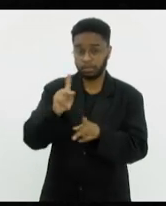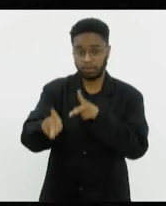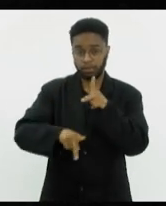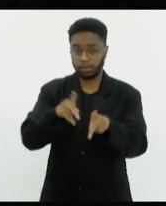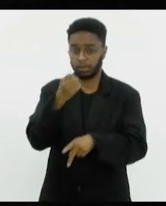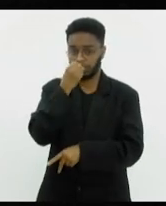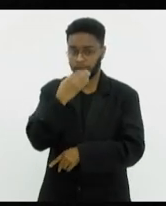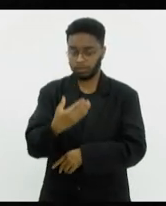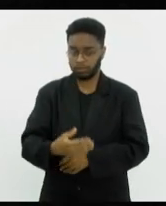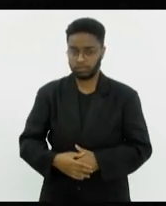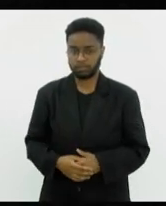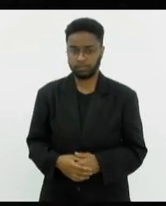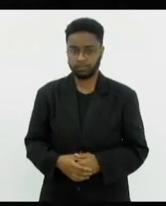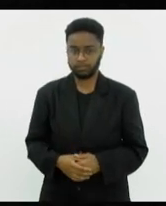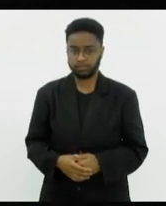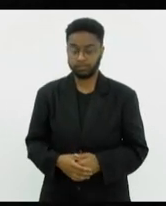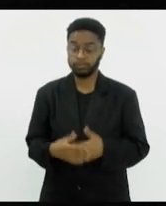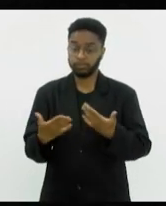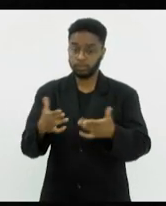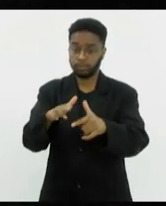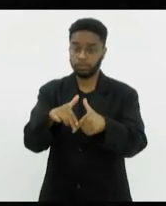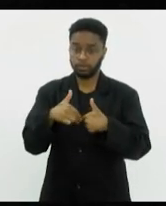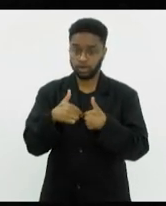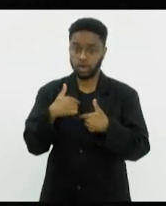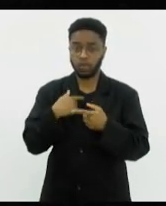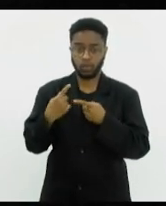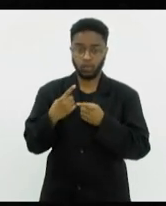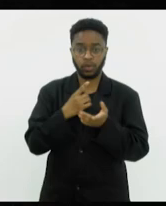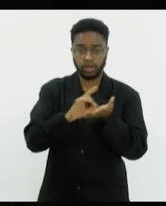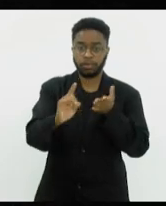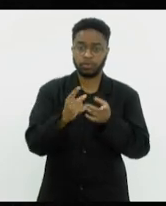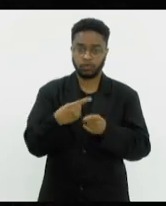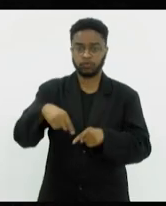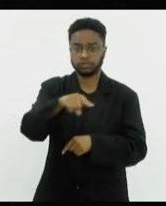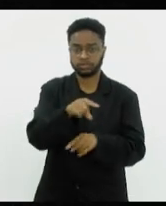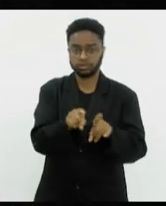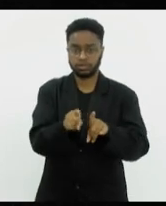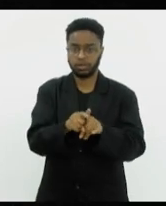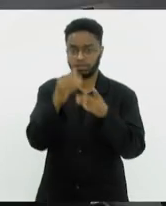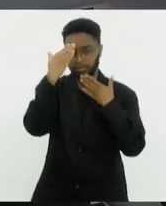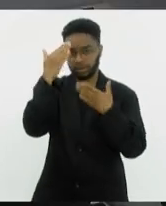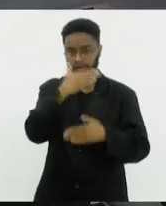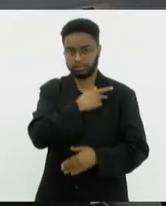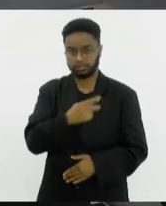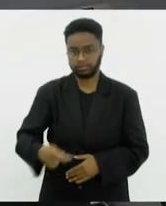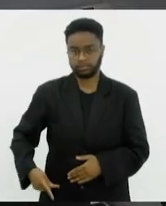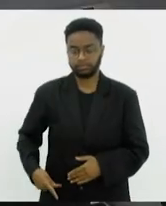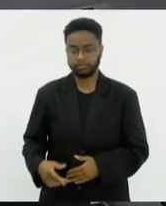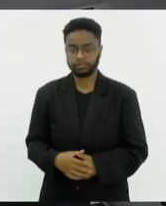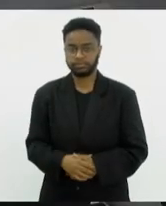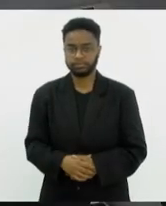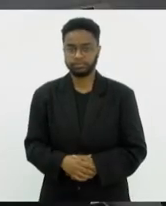bem. E só por isso eu sou inimigo de vocês. Muito obrigado, senhor presidente.